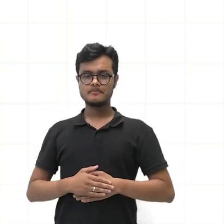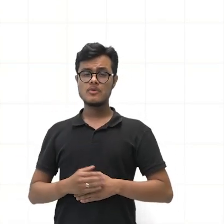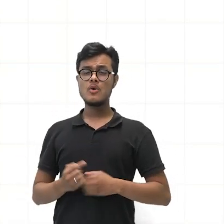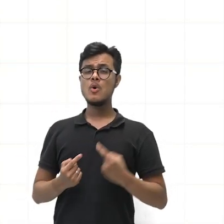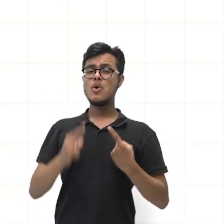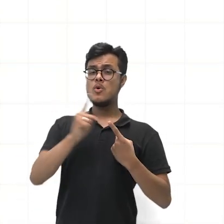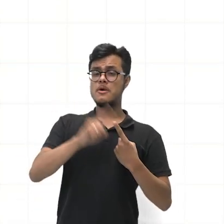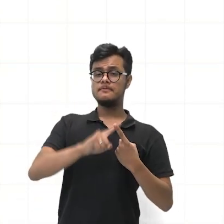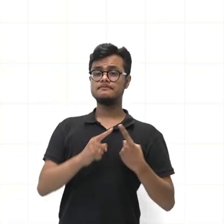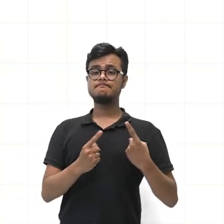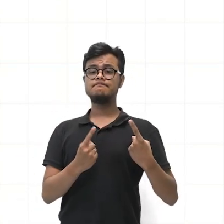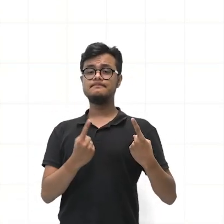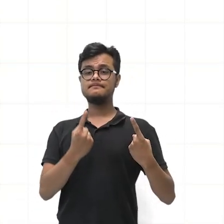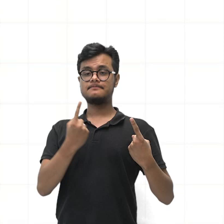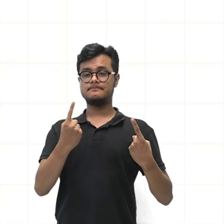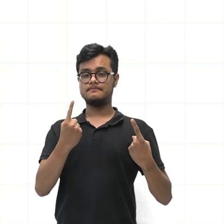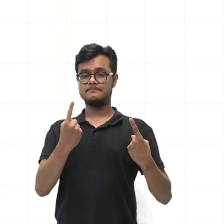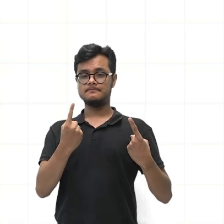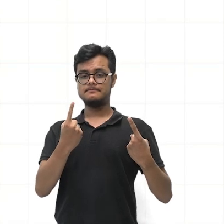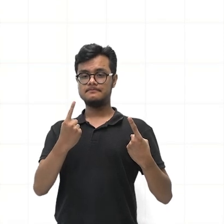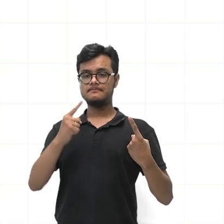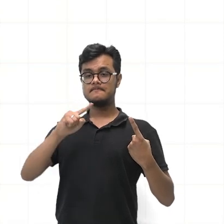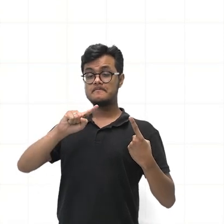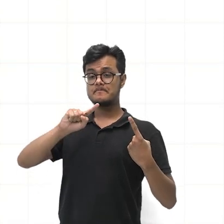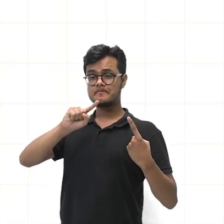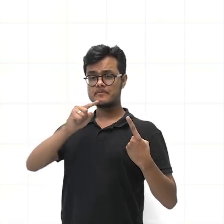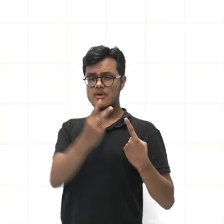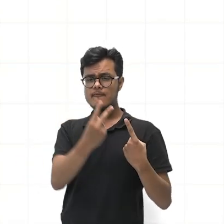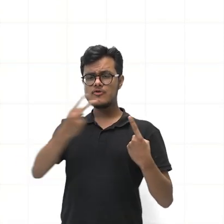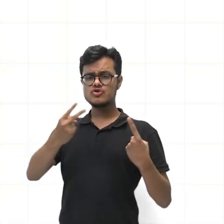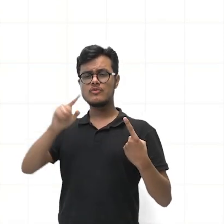22,5 segundos e o outro